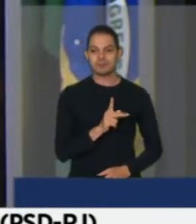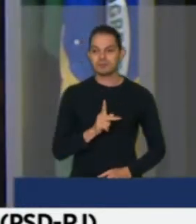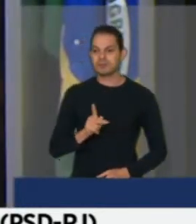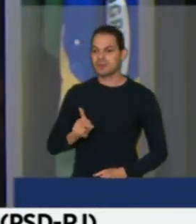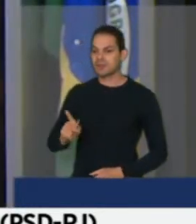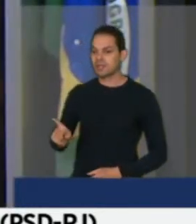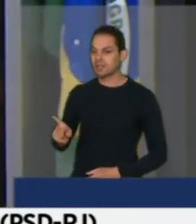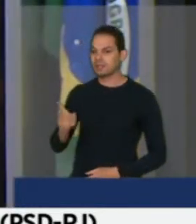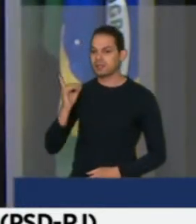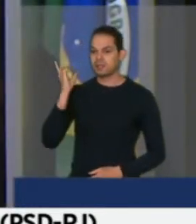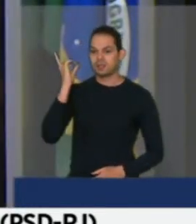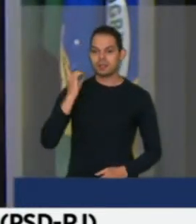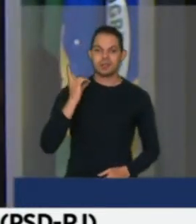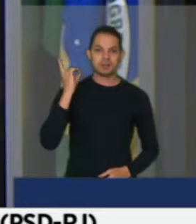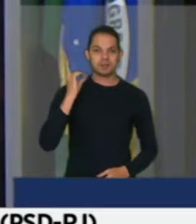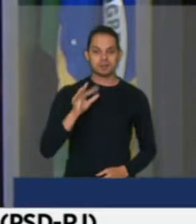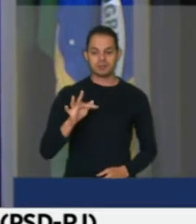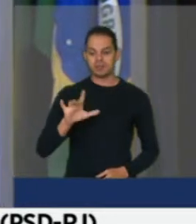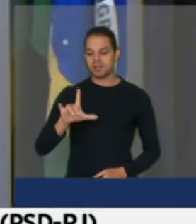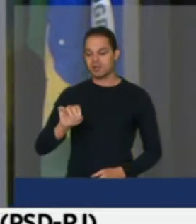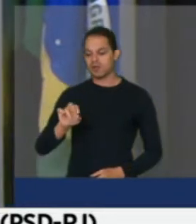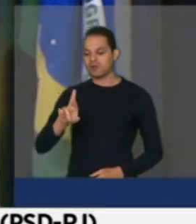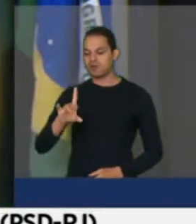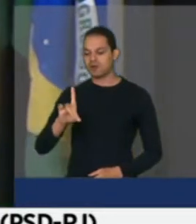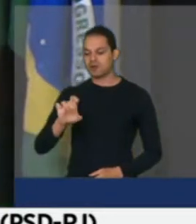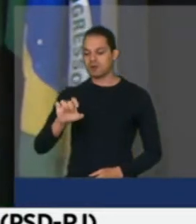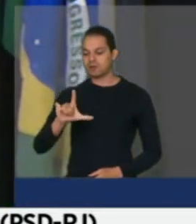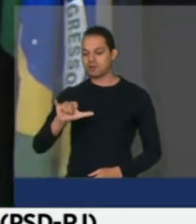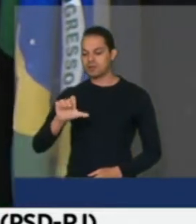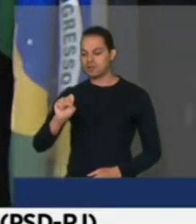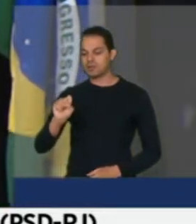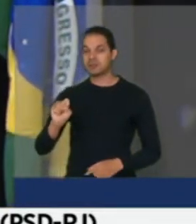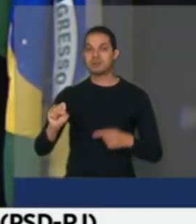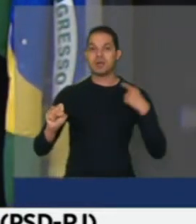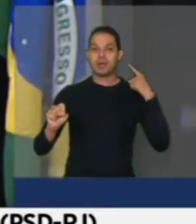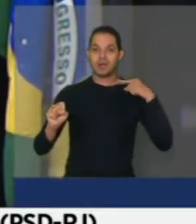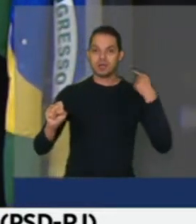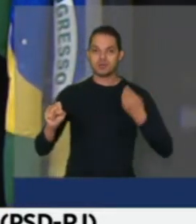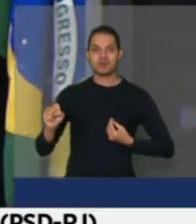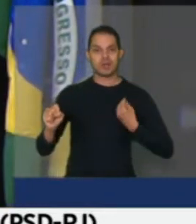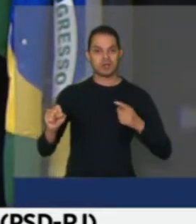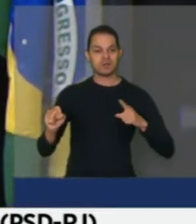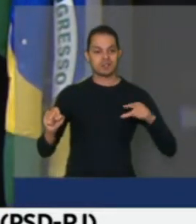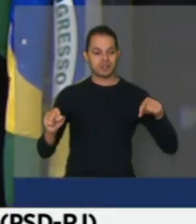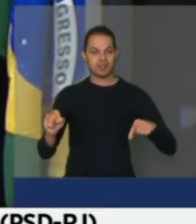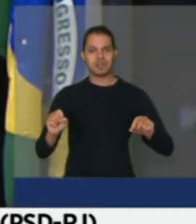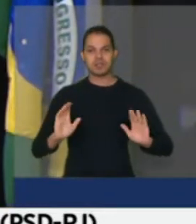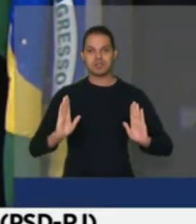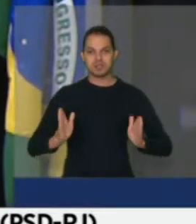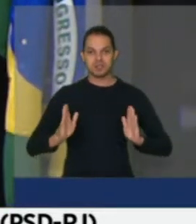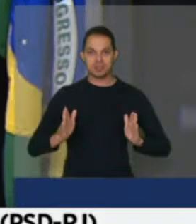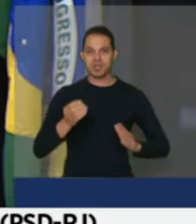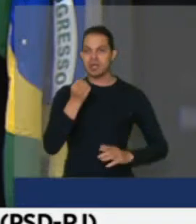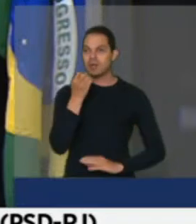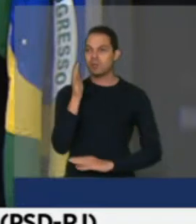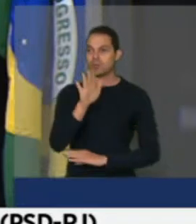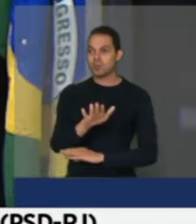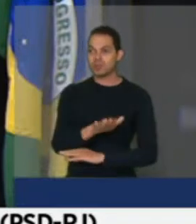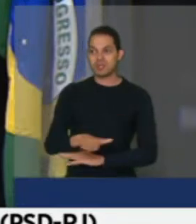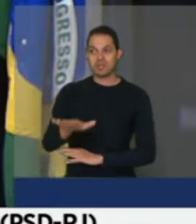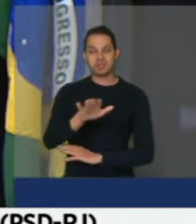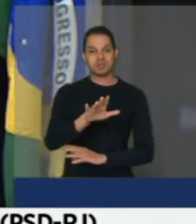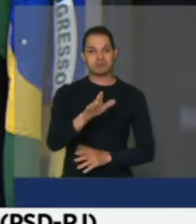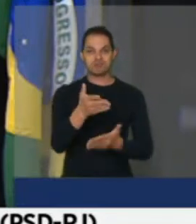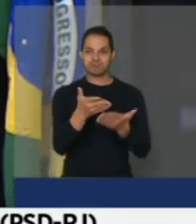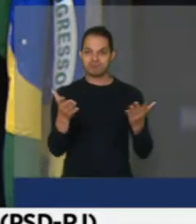deputada Flor de Lis, representada, seus advogados que aqui a representam, muito boa tarde a todos os telespectadores,